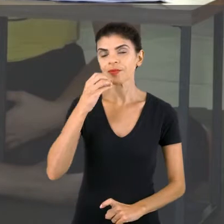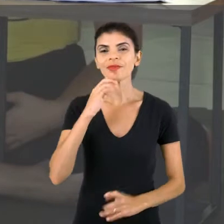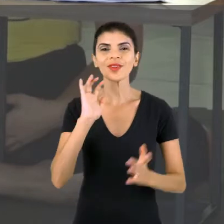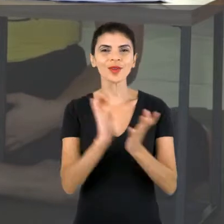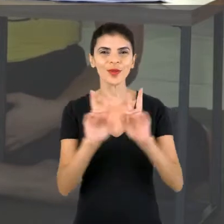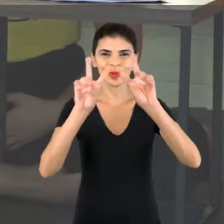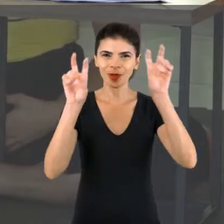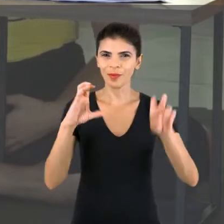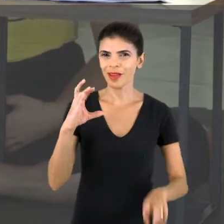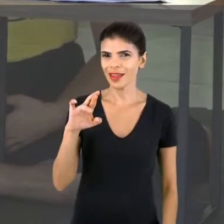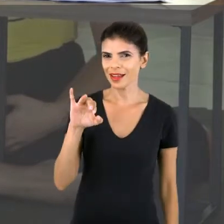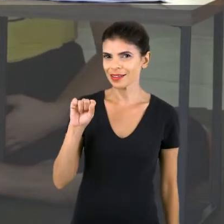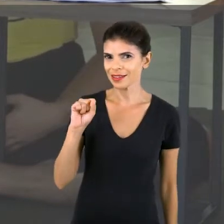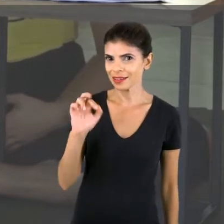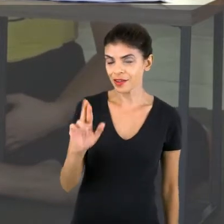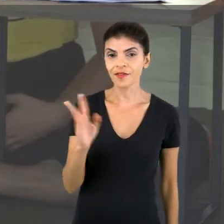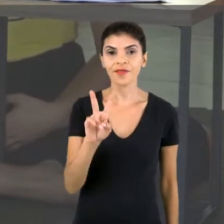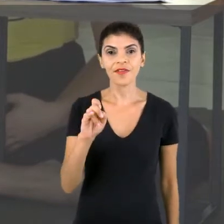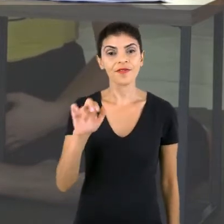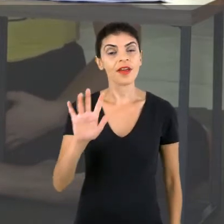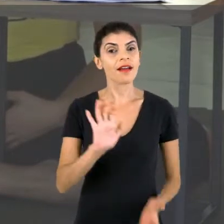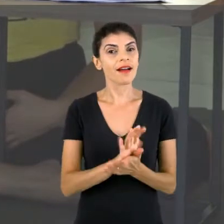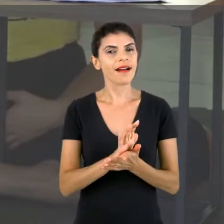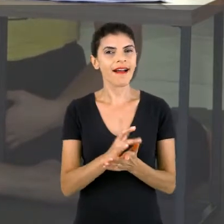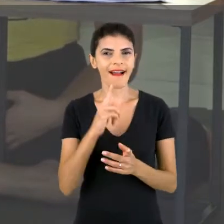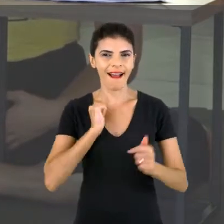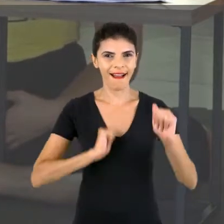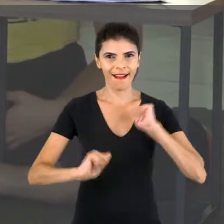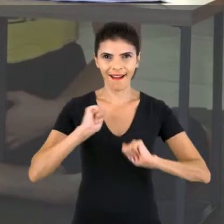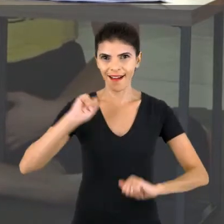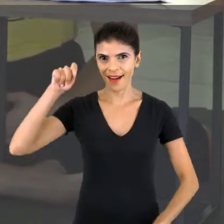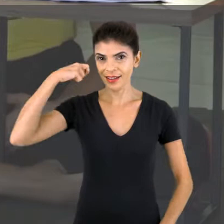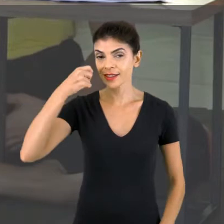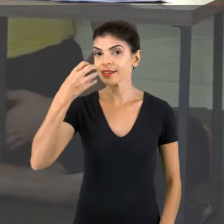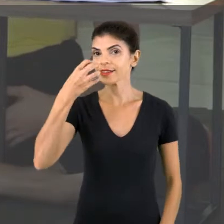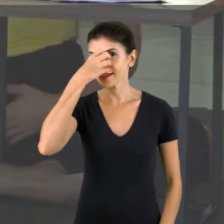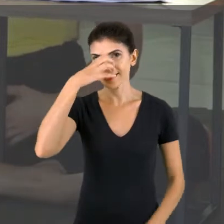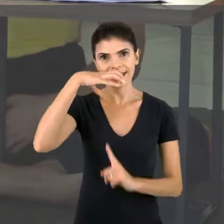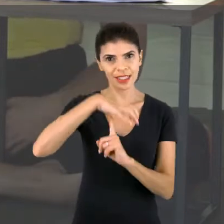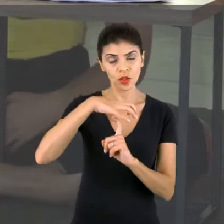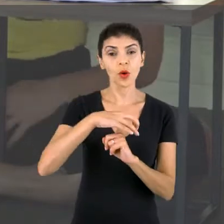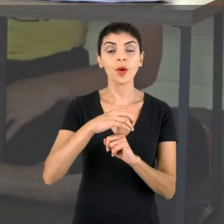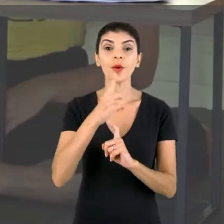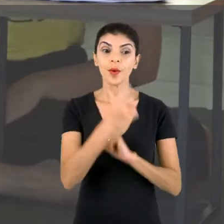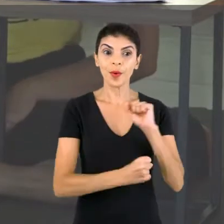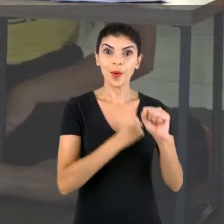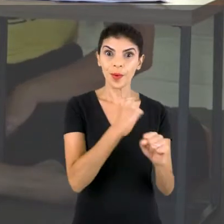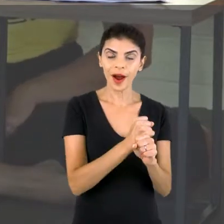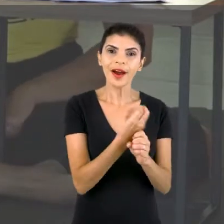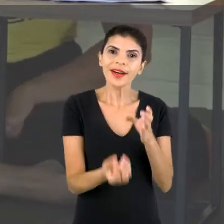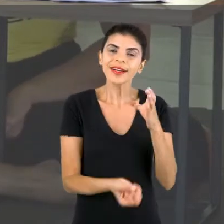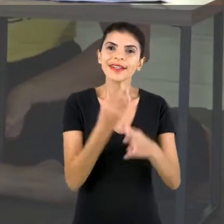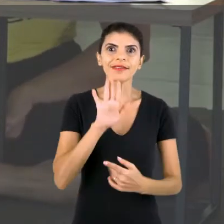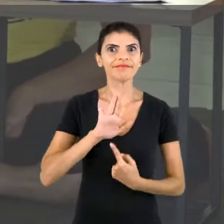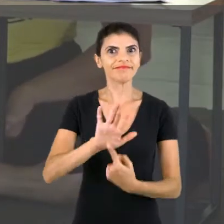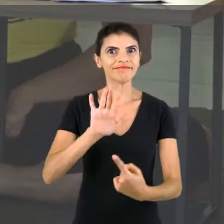Crescer e Viver. A gente fazia parte do programa de formação do artista de circo. A gente, no final do primeiro ano, né, a gente